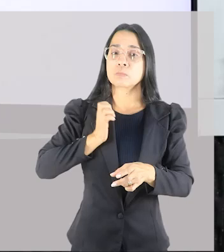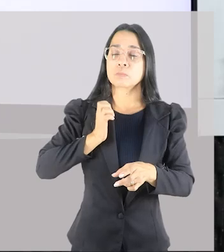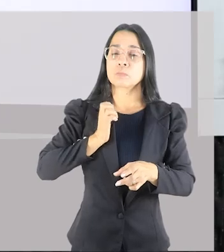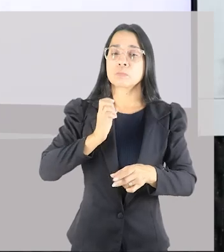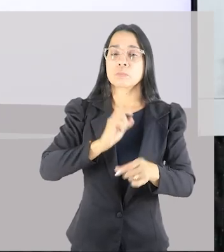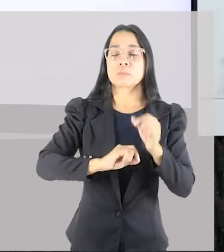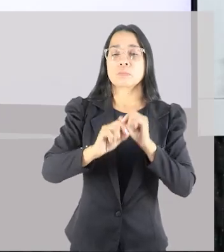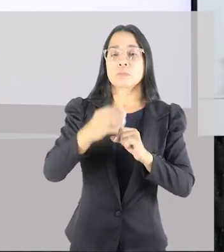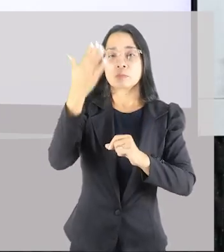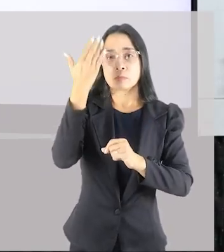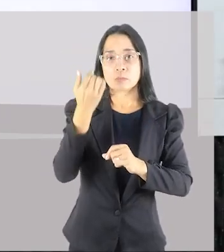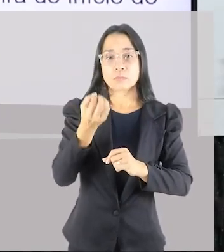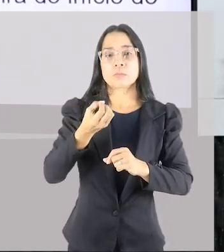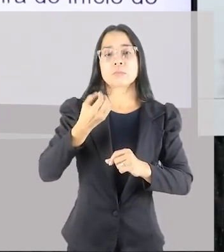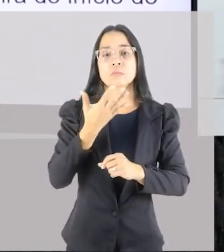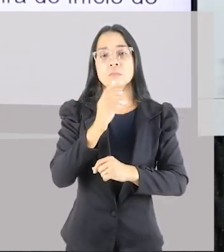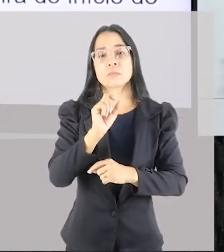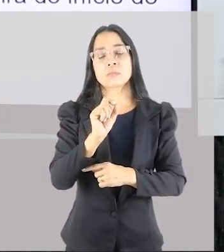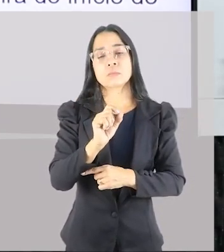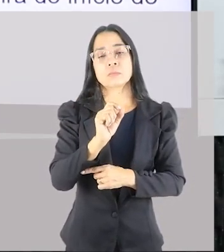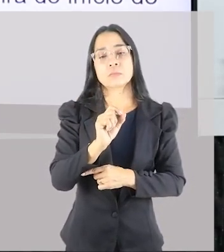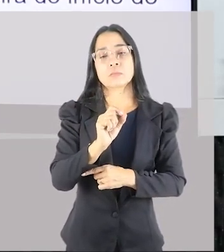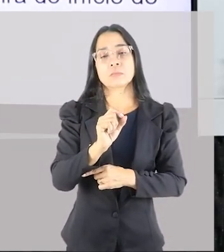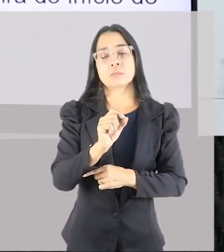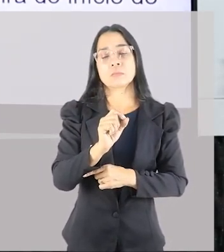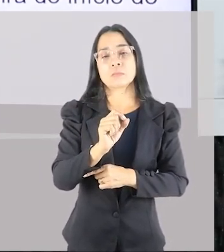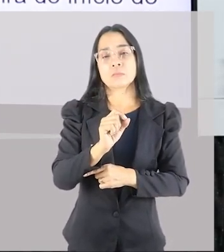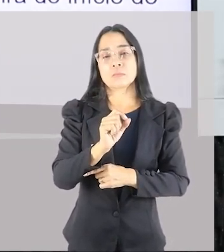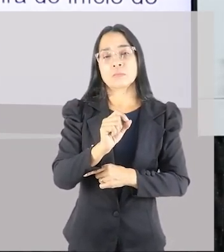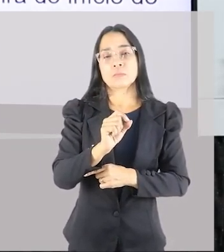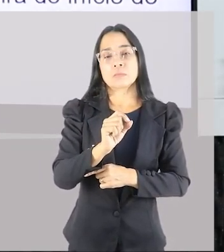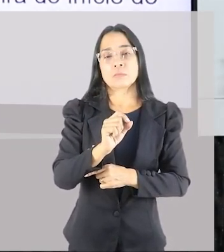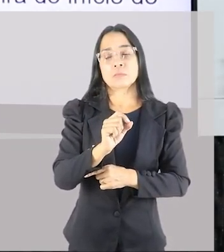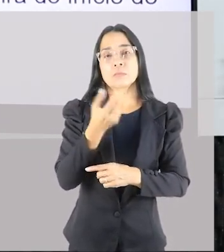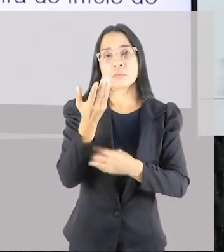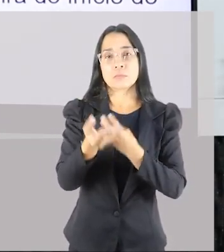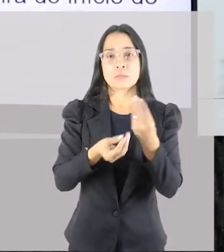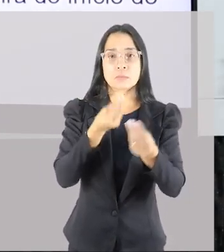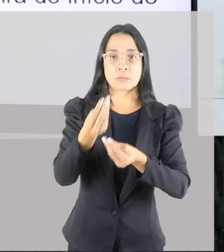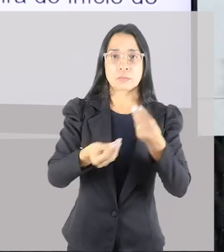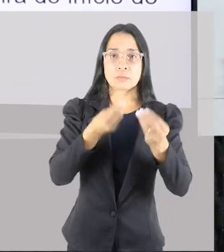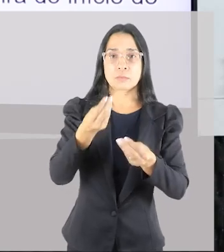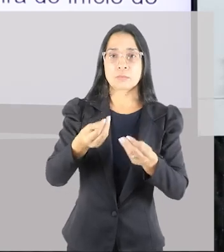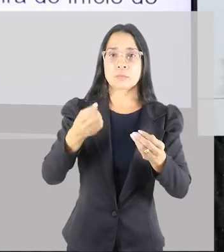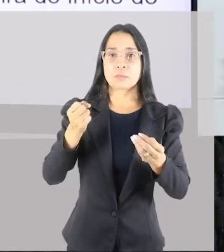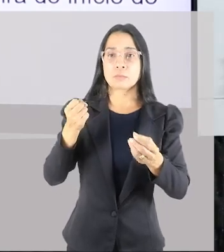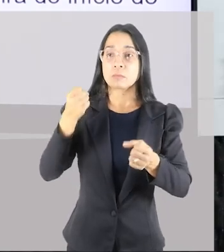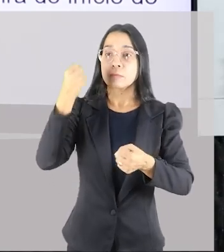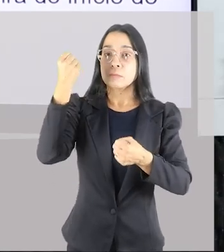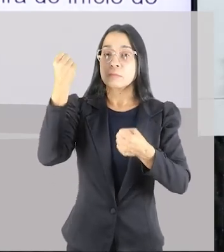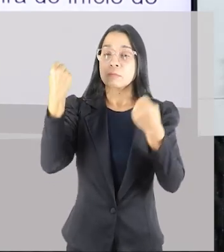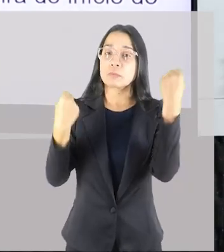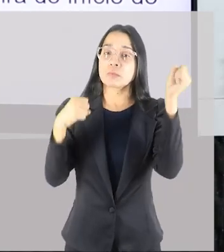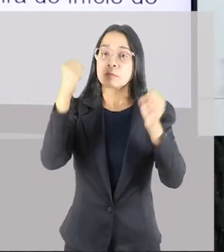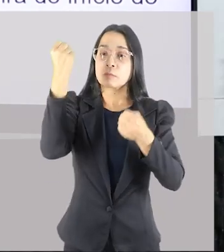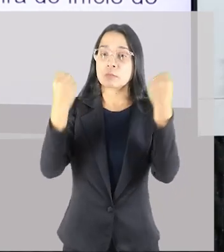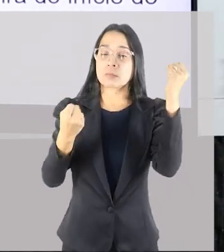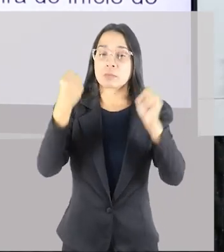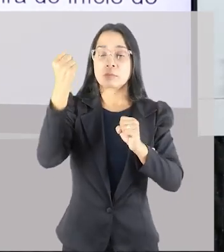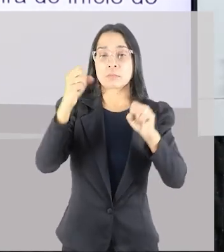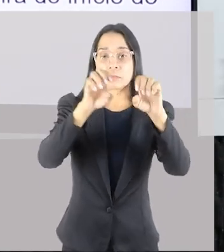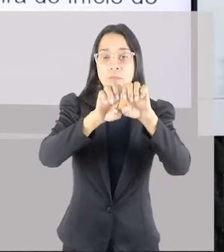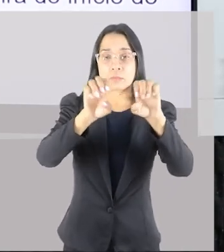sabemos e sabemos muito bem que a condição que a fábrica as